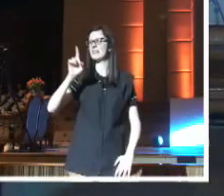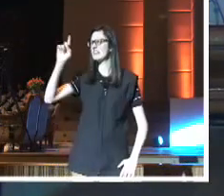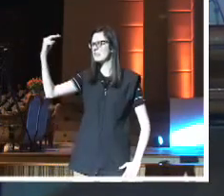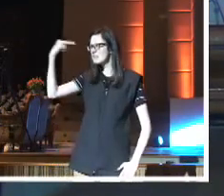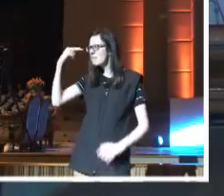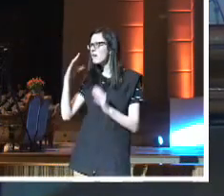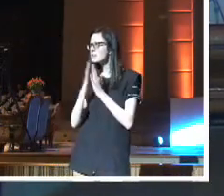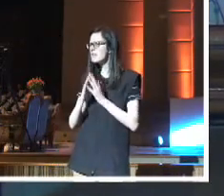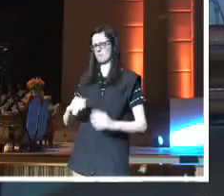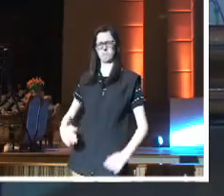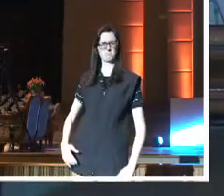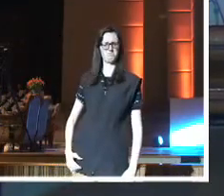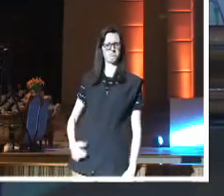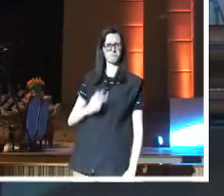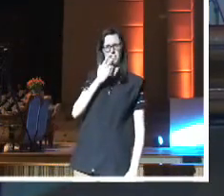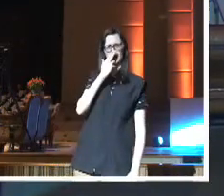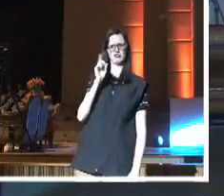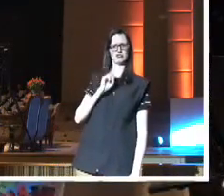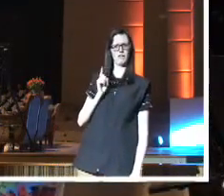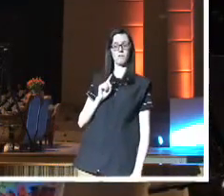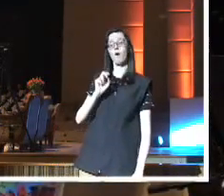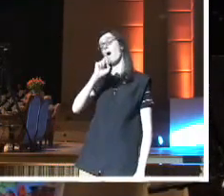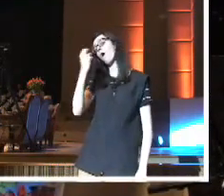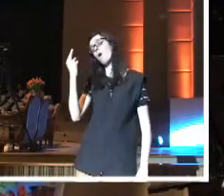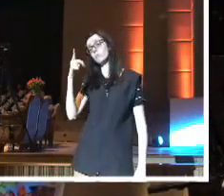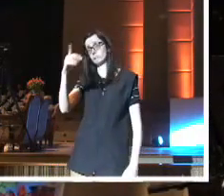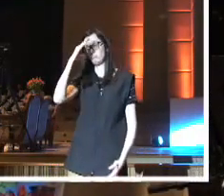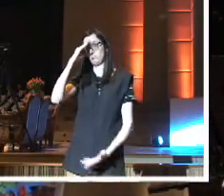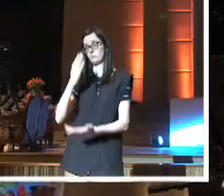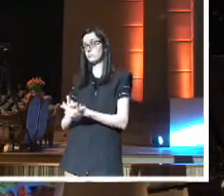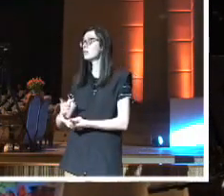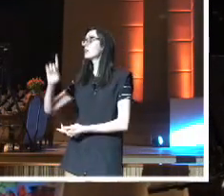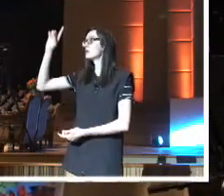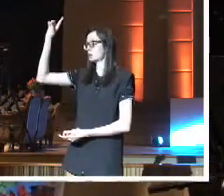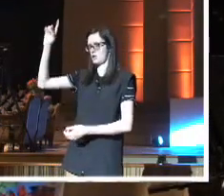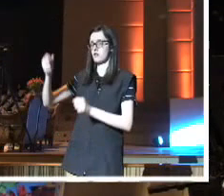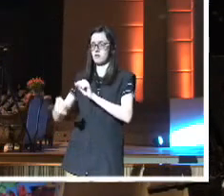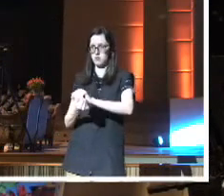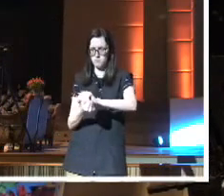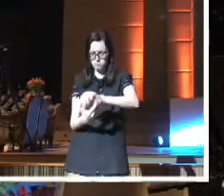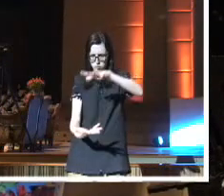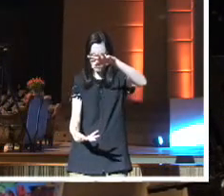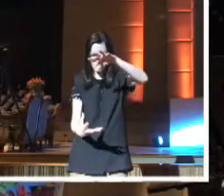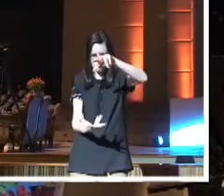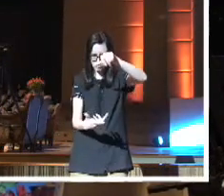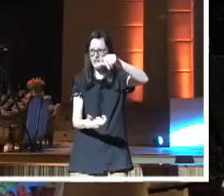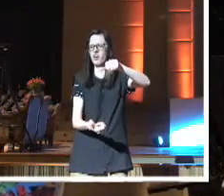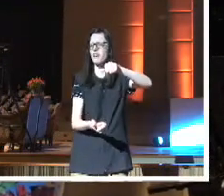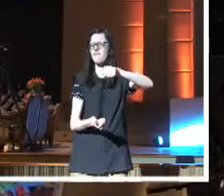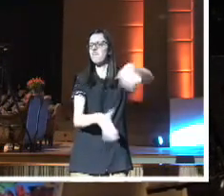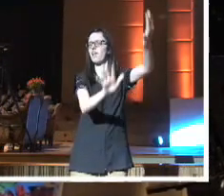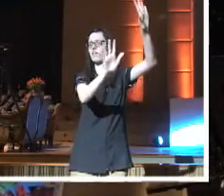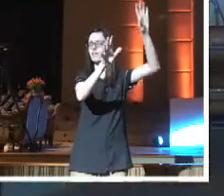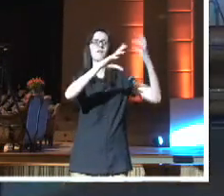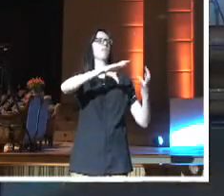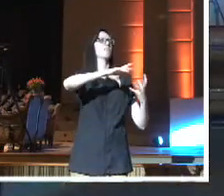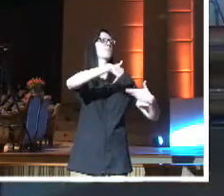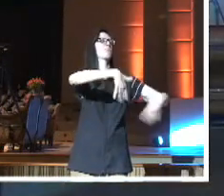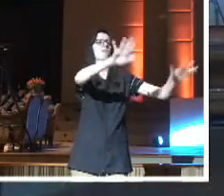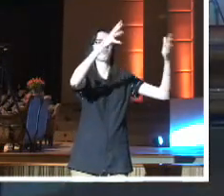orações, se você crê num Deus que criou o universo e o largou segundo as próprias